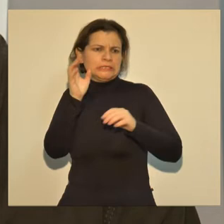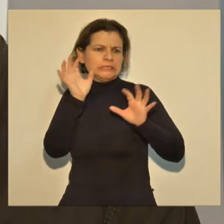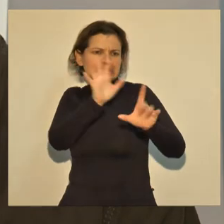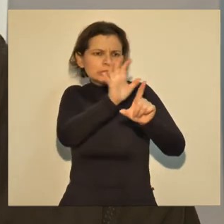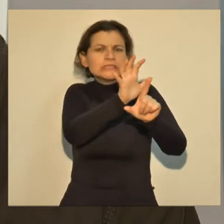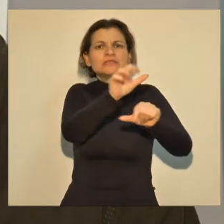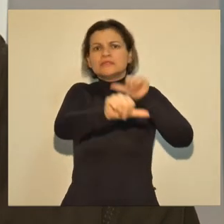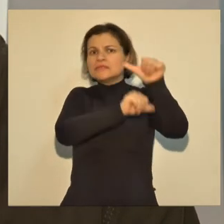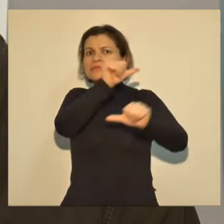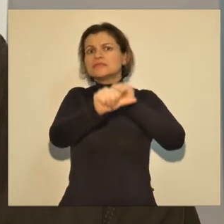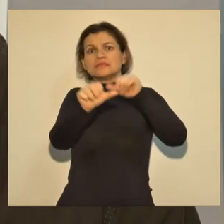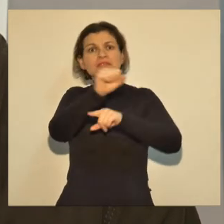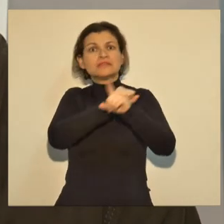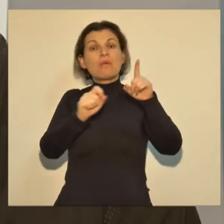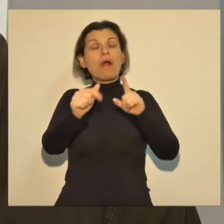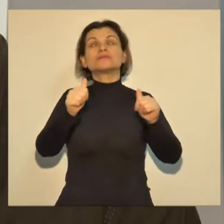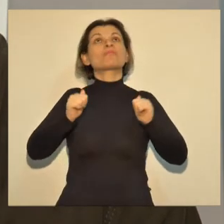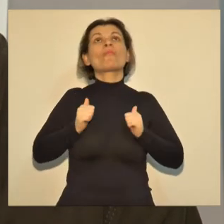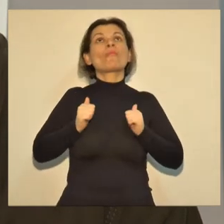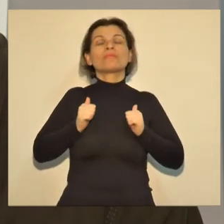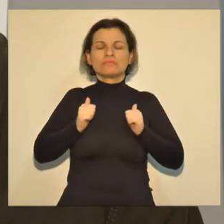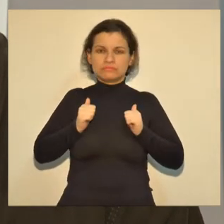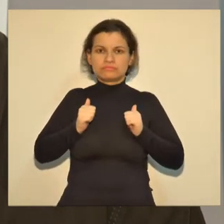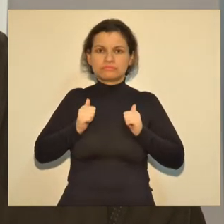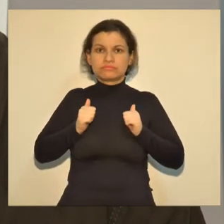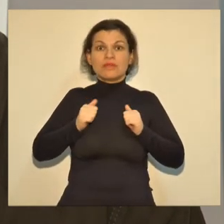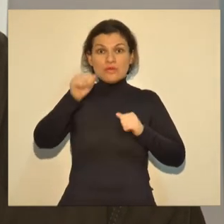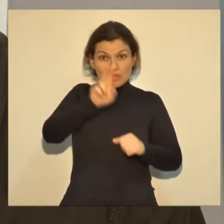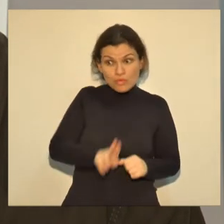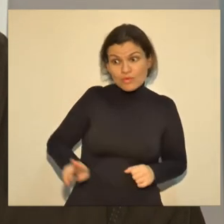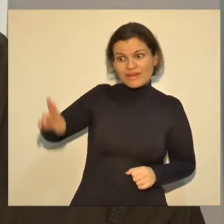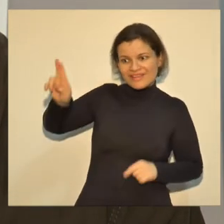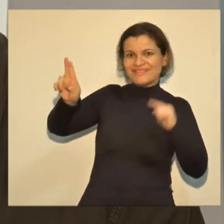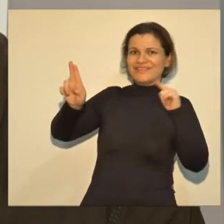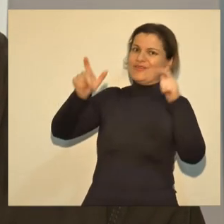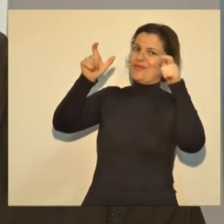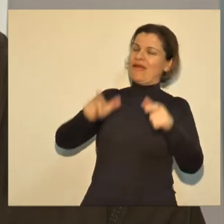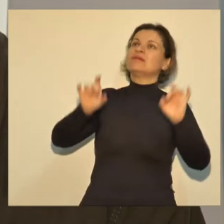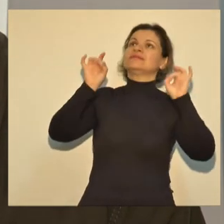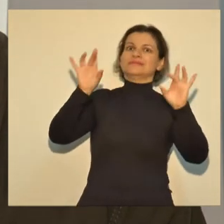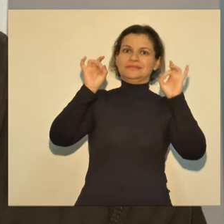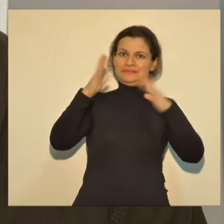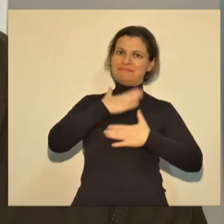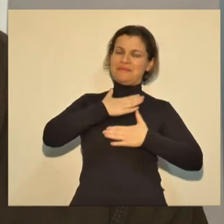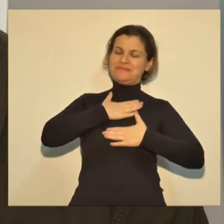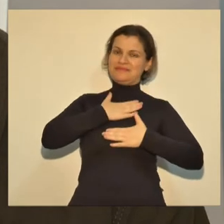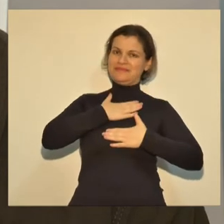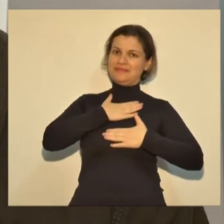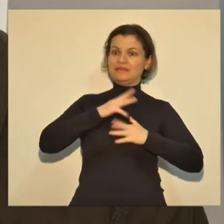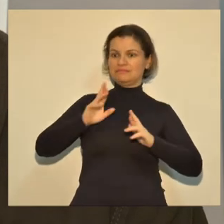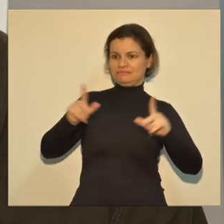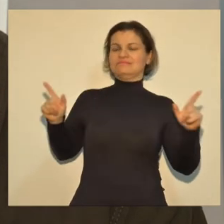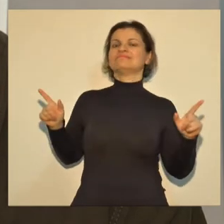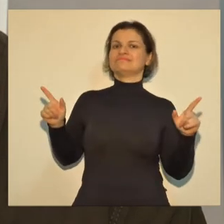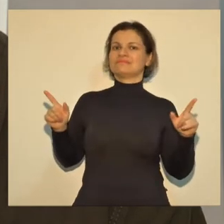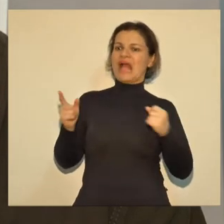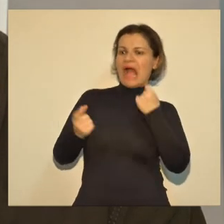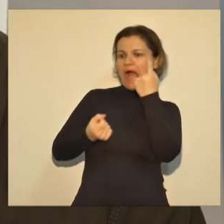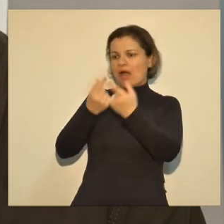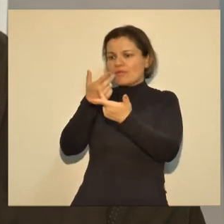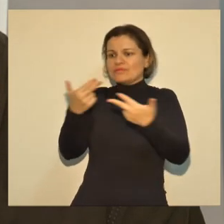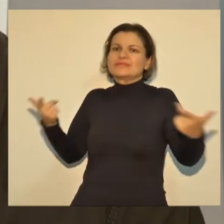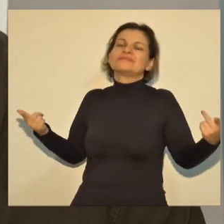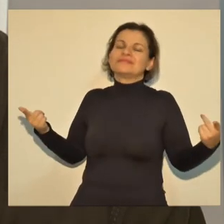alterar a sociedade quase inerte. A universidade, ela é um lugar muito especial para mim e diferenciado em